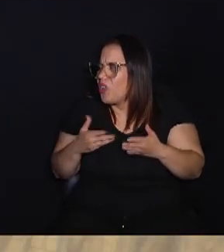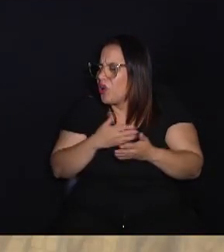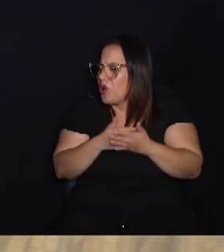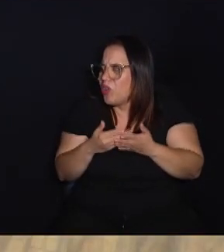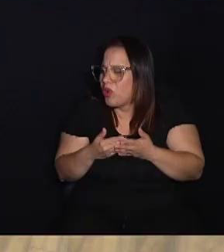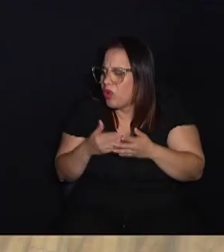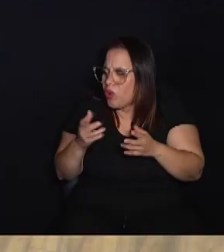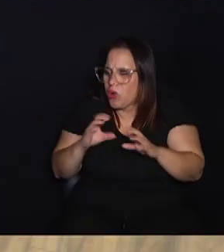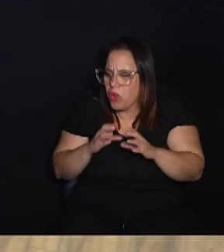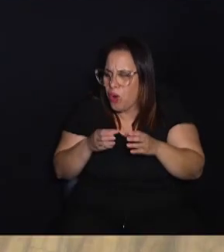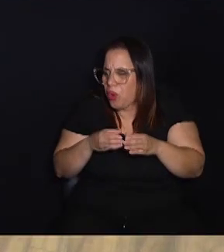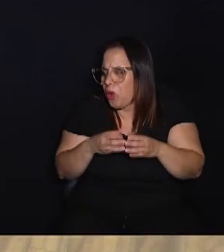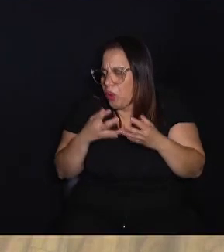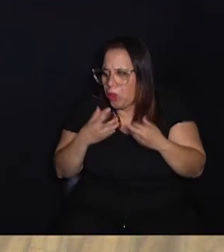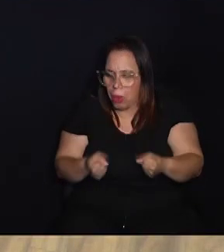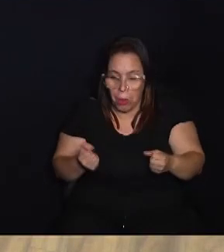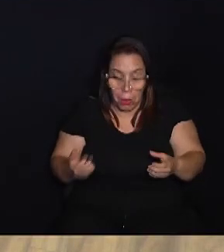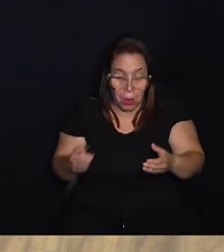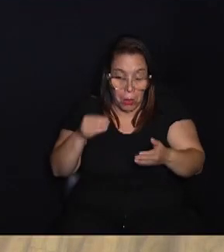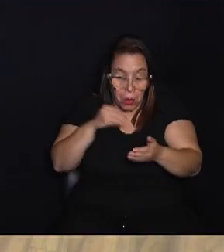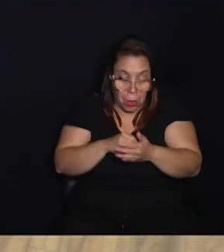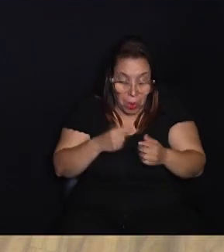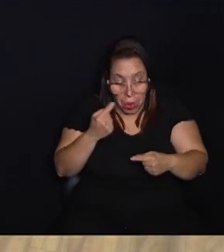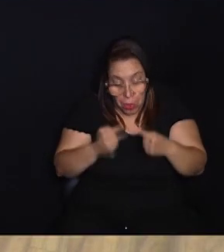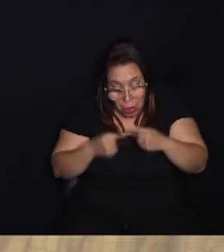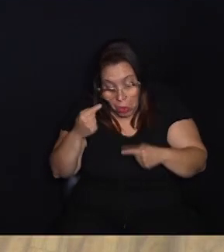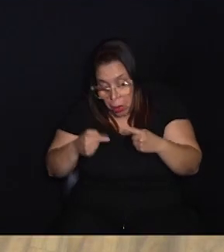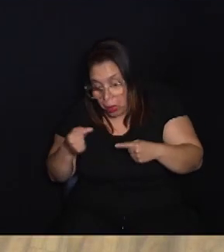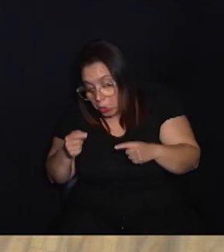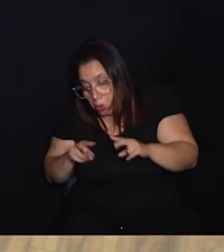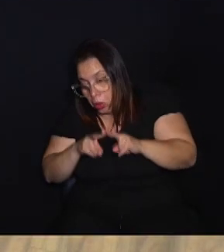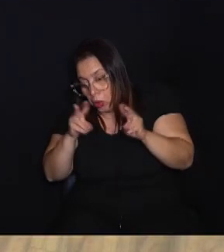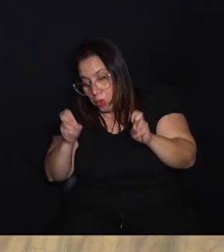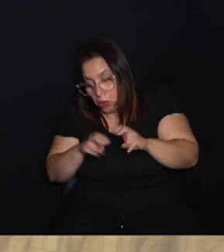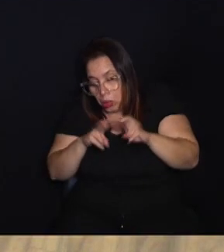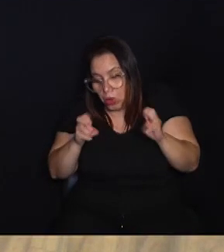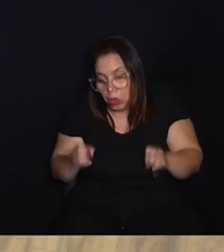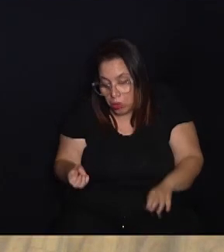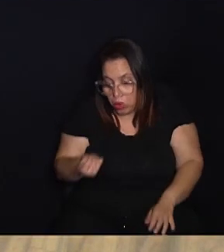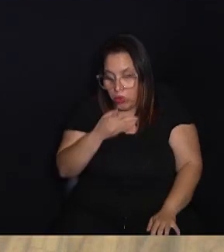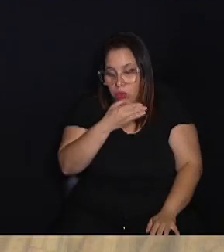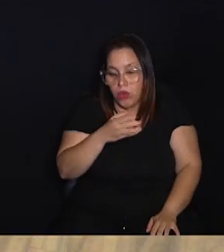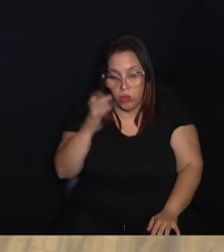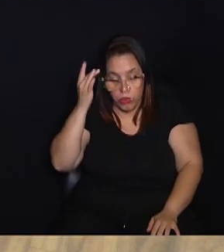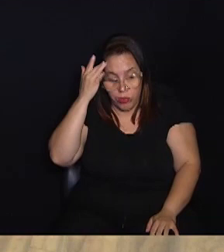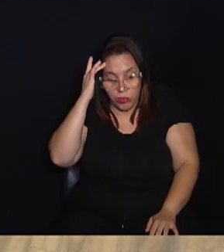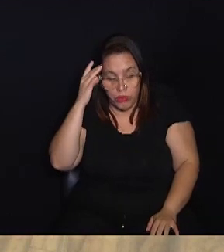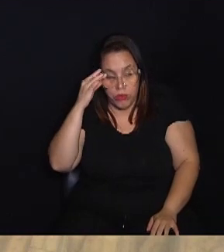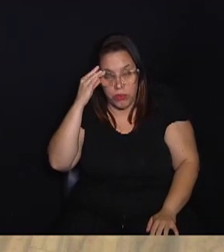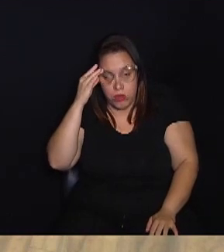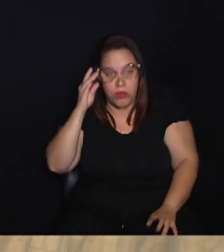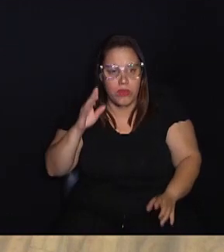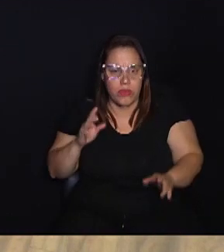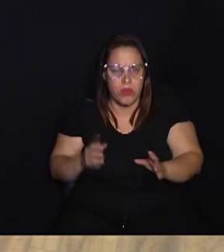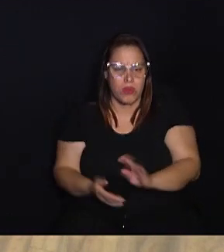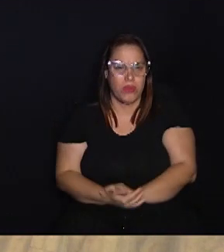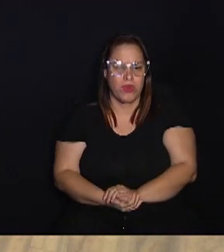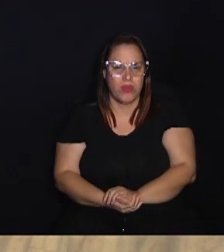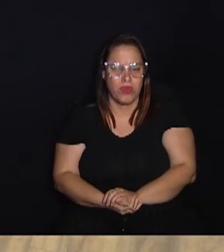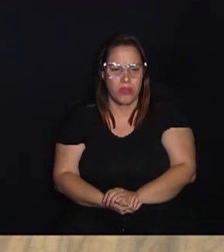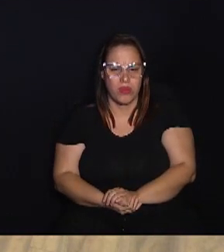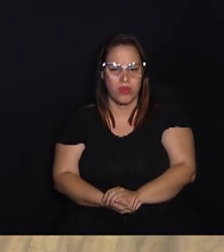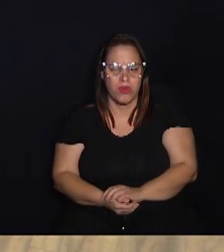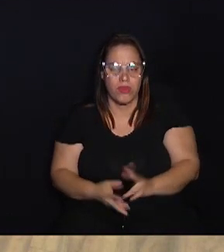um congresso, reunir pessoas, discutir assuntos atuais? Eu acho que assim, a humanidade, né, a